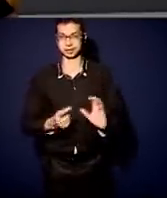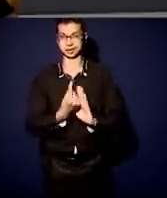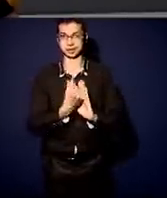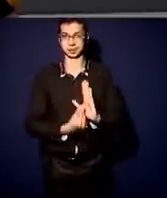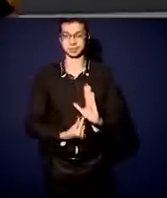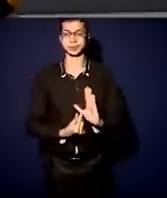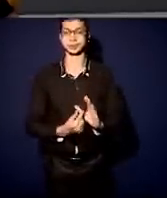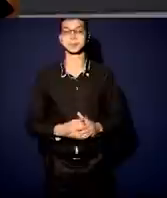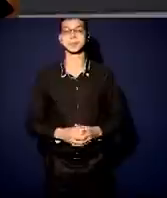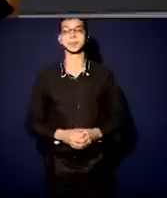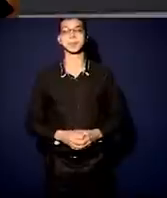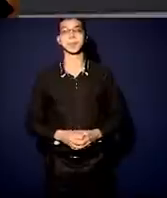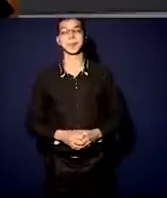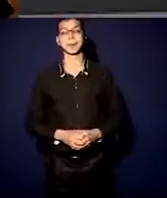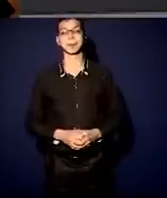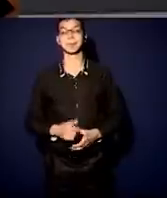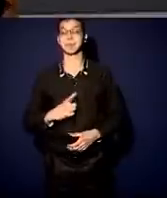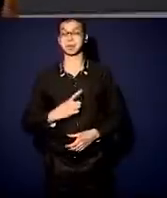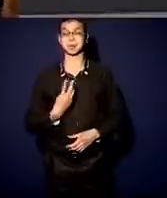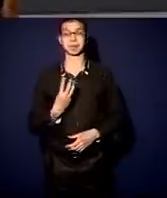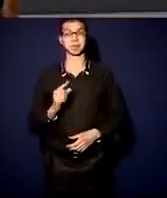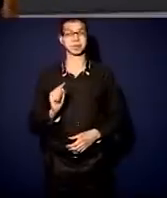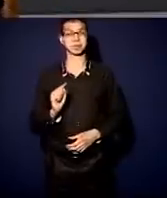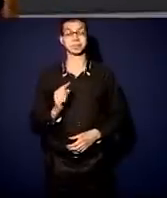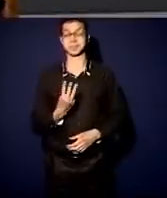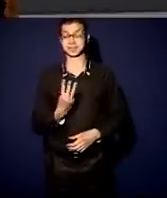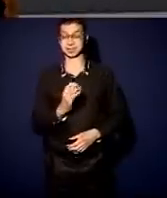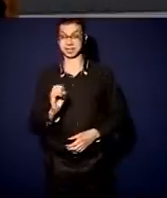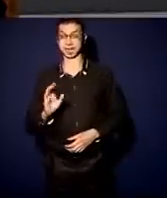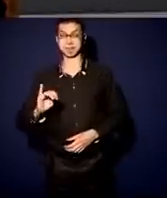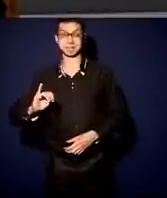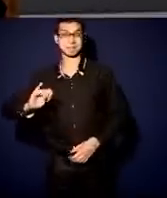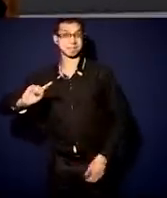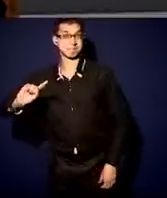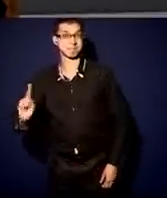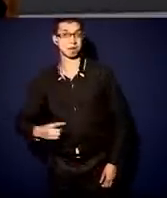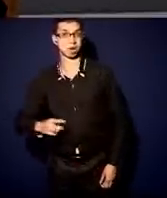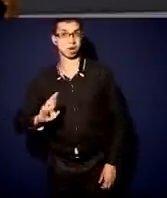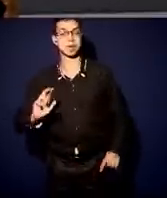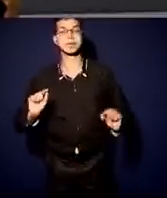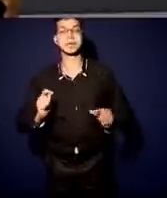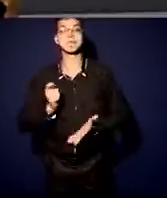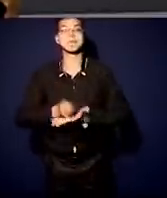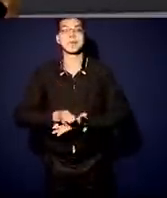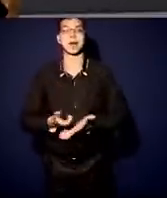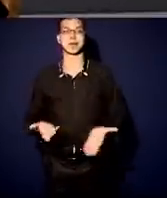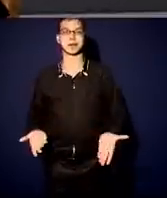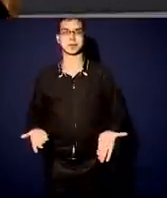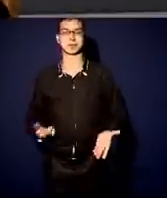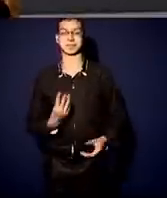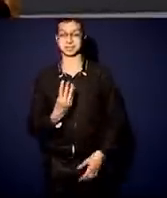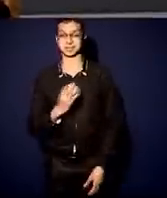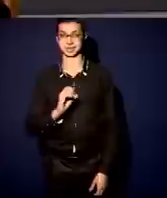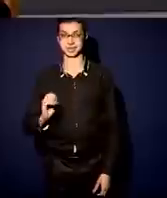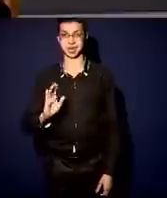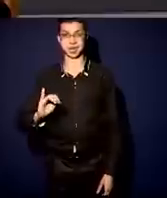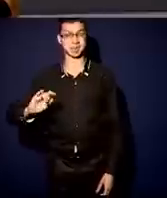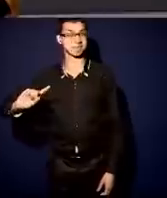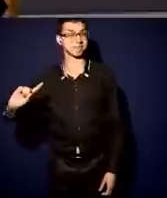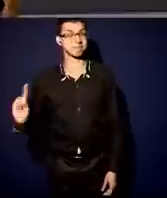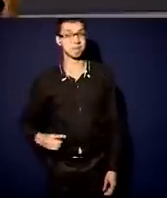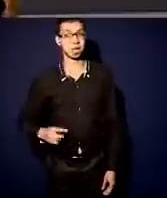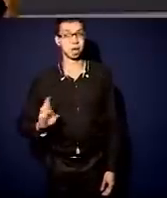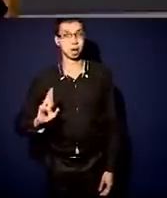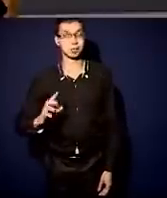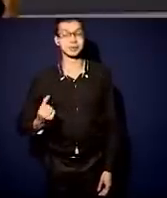aumentar carga tributária de no mínimo três pontos do PIB 300 bilhões de reais quem é que vai pagar essa conta 300 bilhões de reais é um